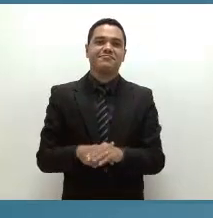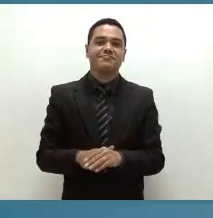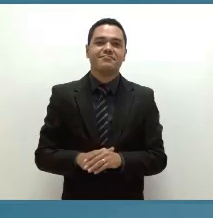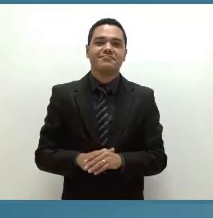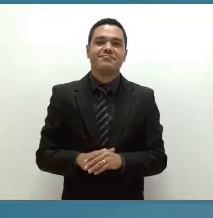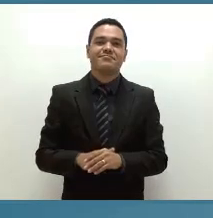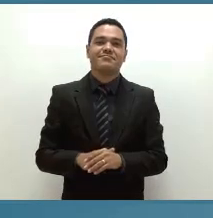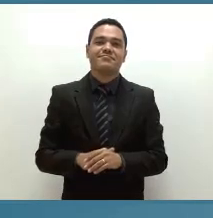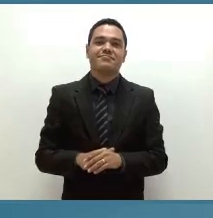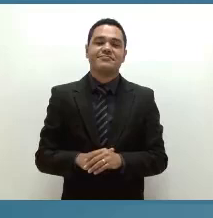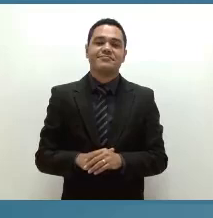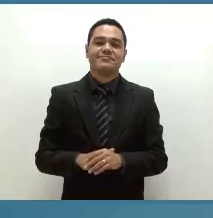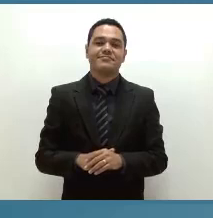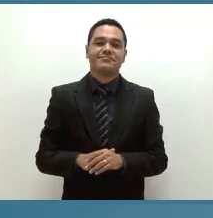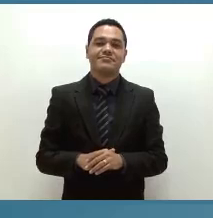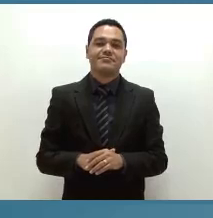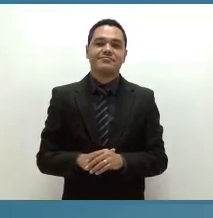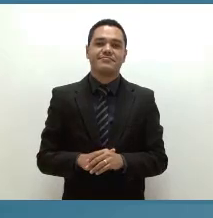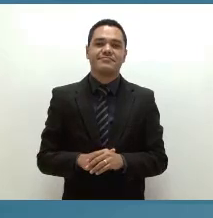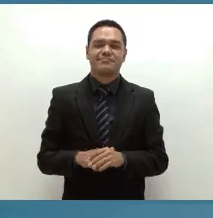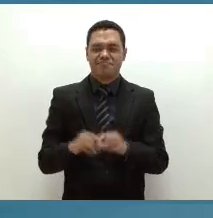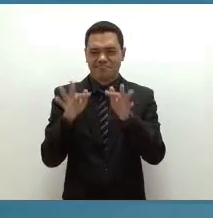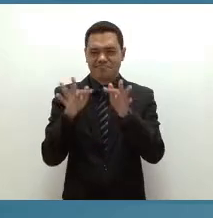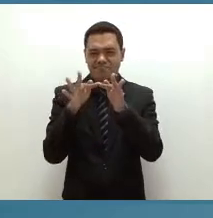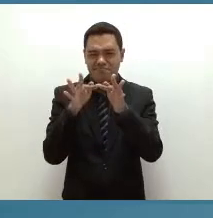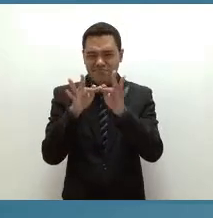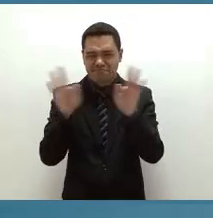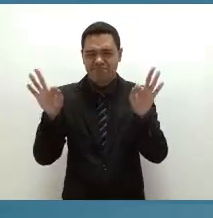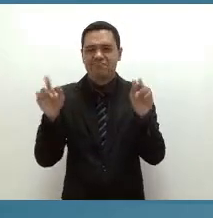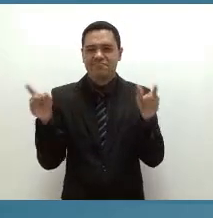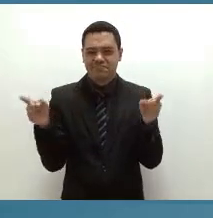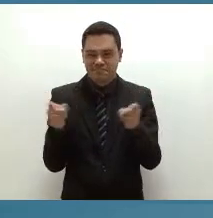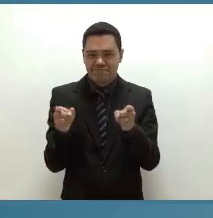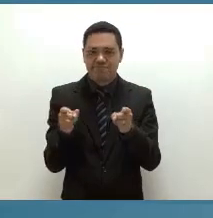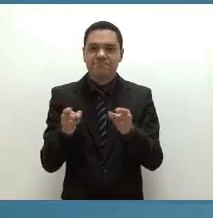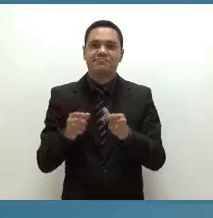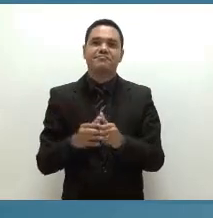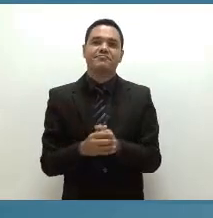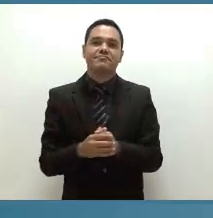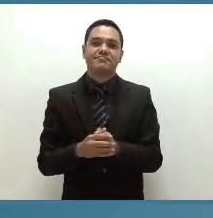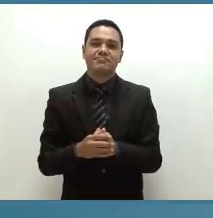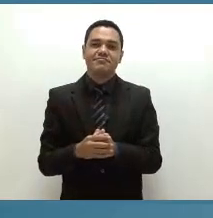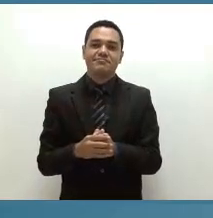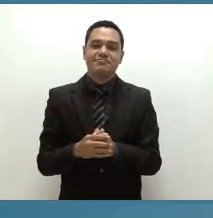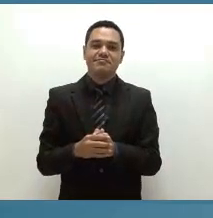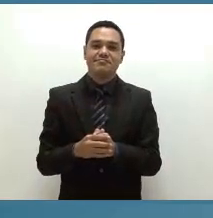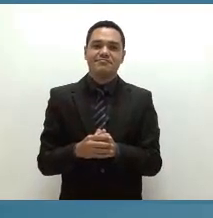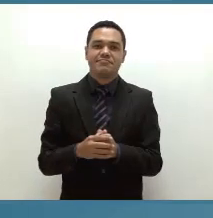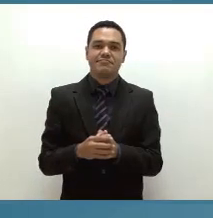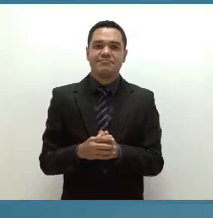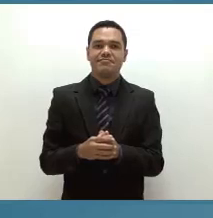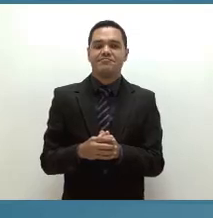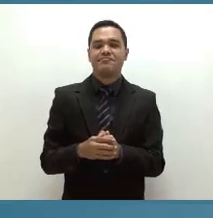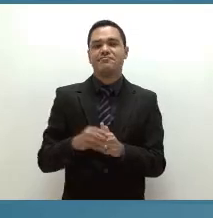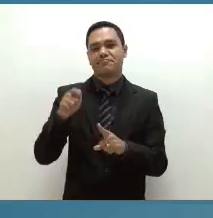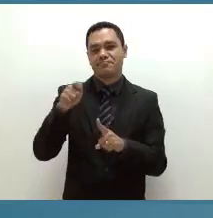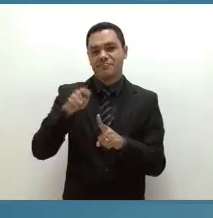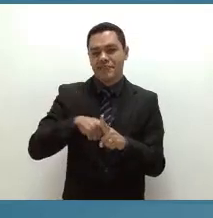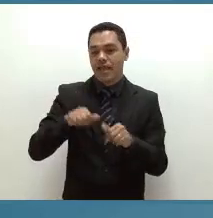Um trecho da encíclica Filhos em Três, de setembro do ano de